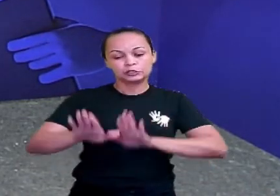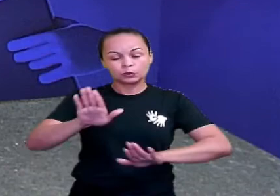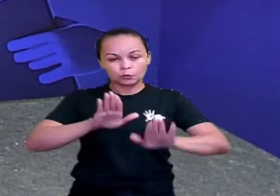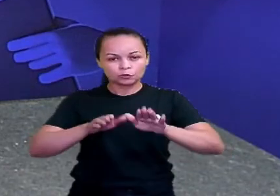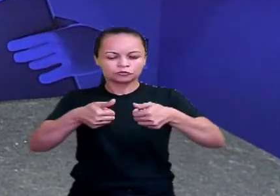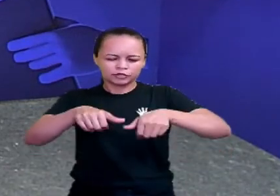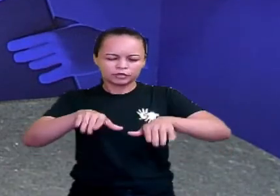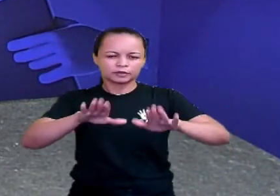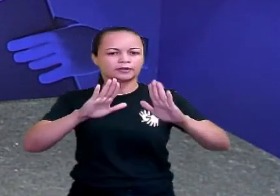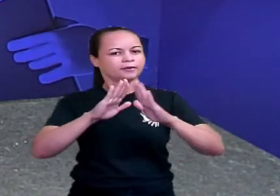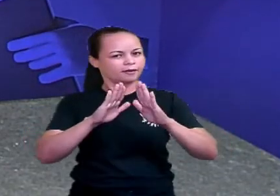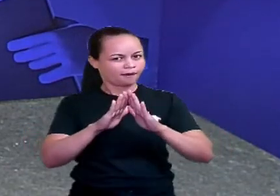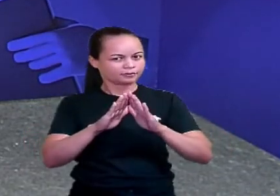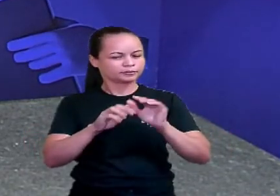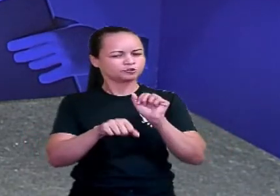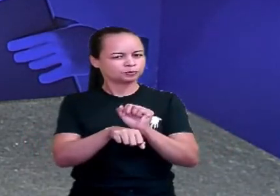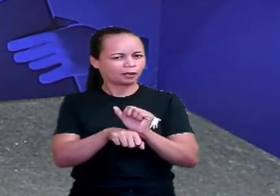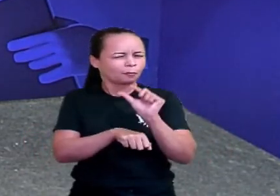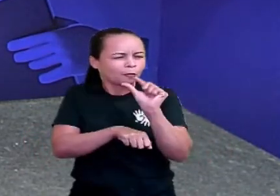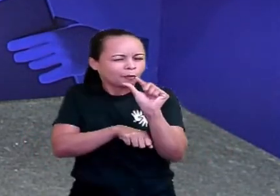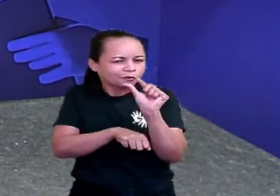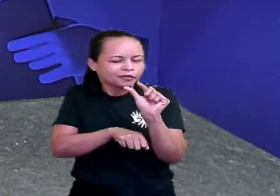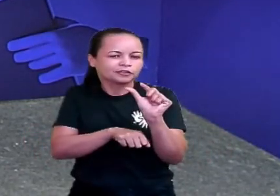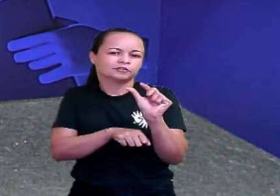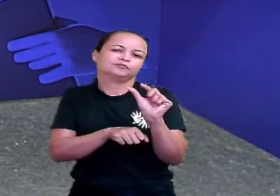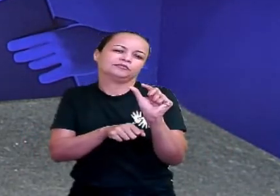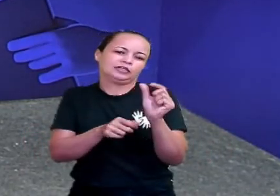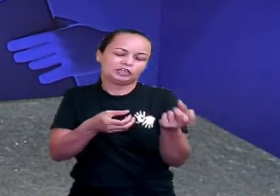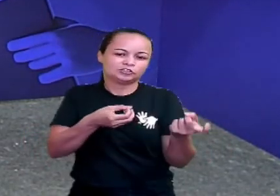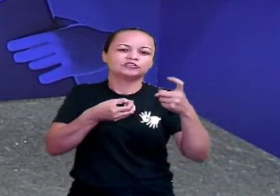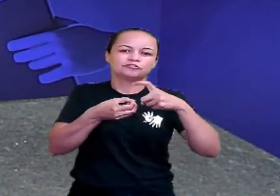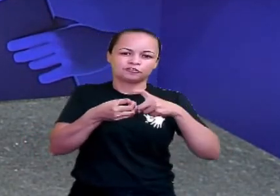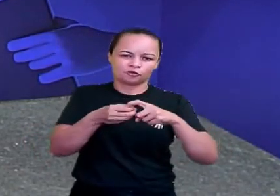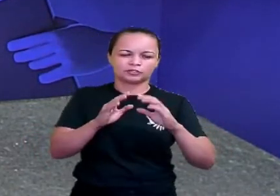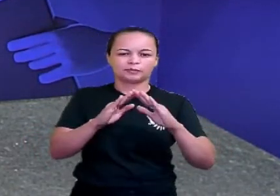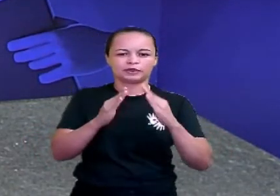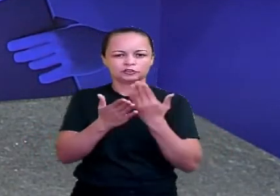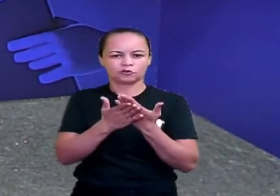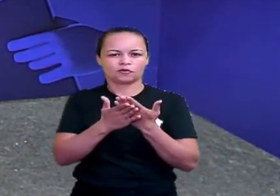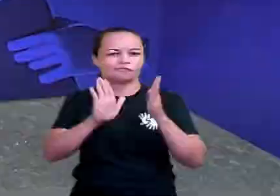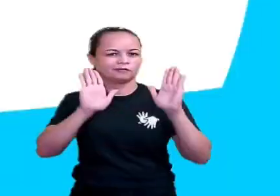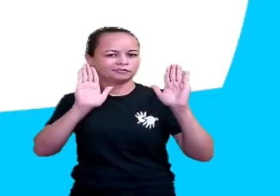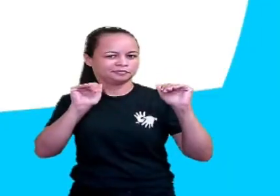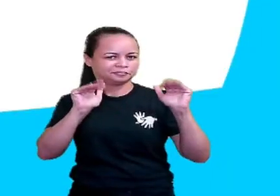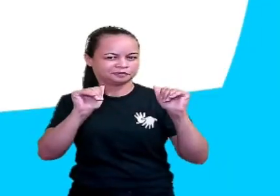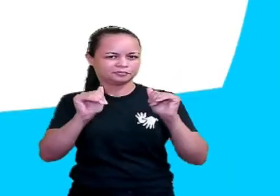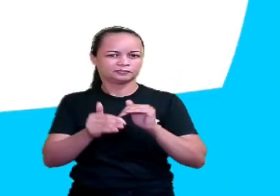casa por enquanto. Aguardem que tá mais perto que longe da gente voltar. Tchau!